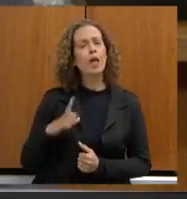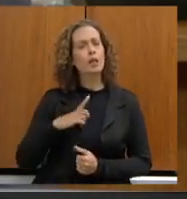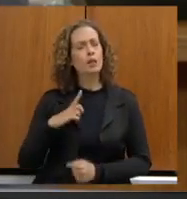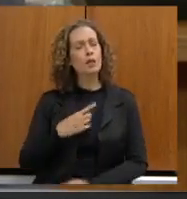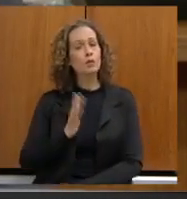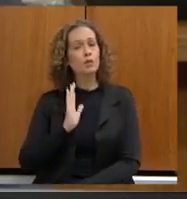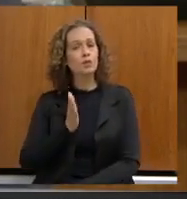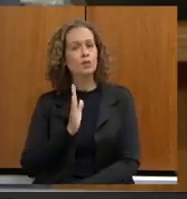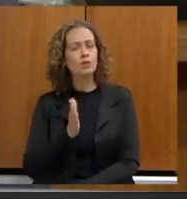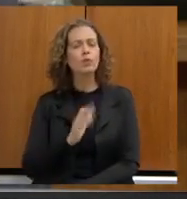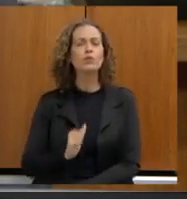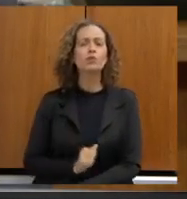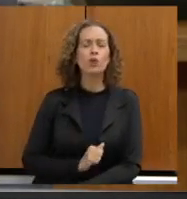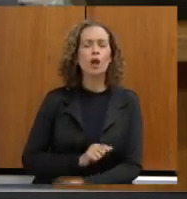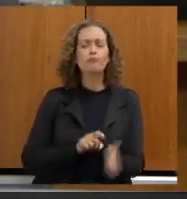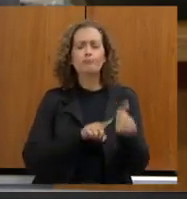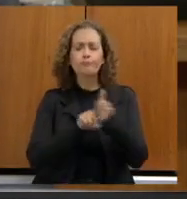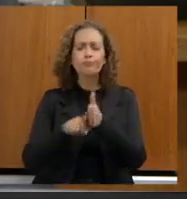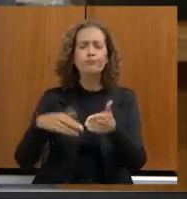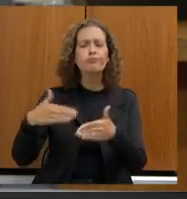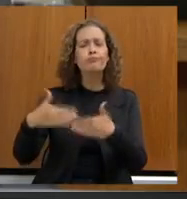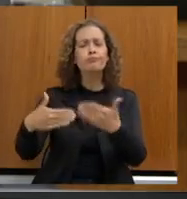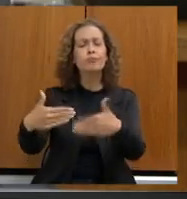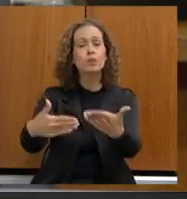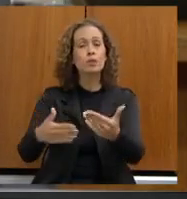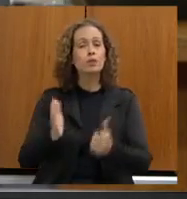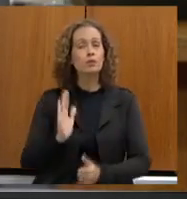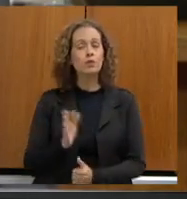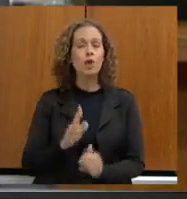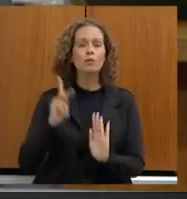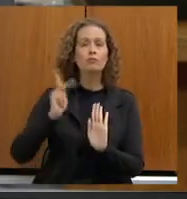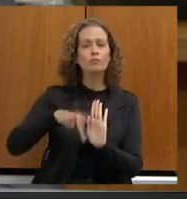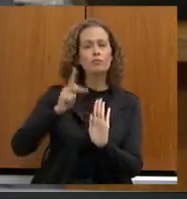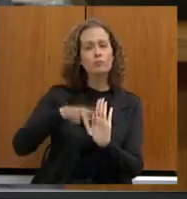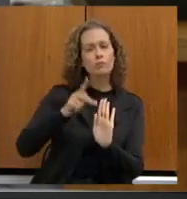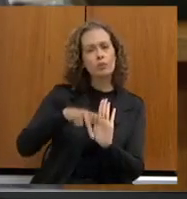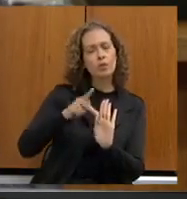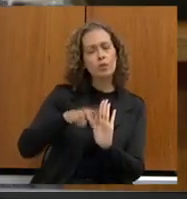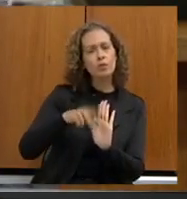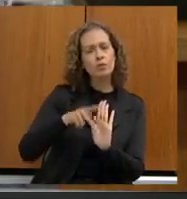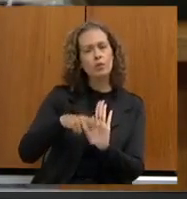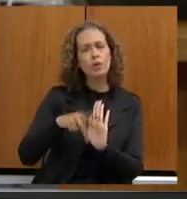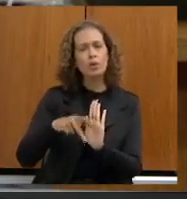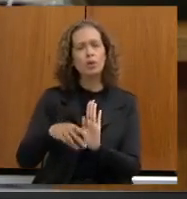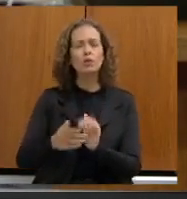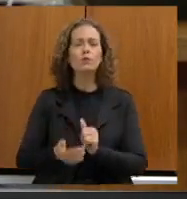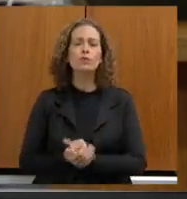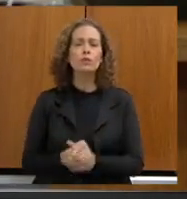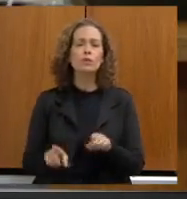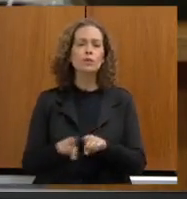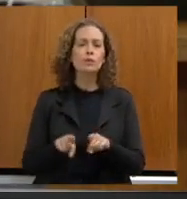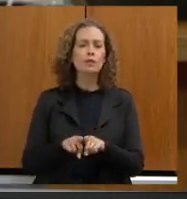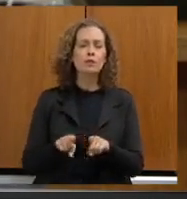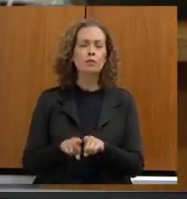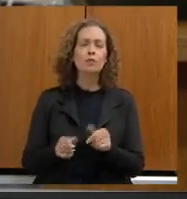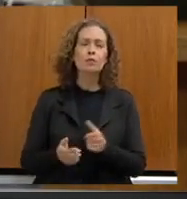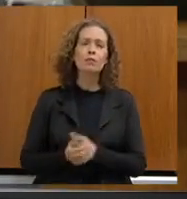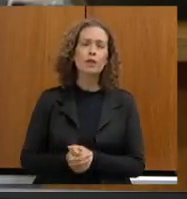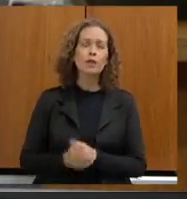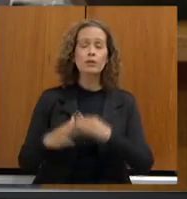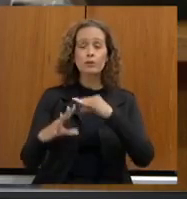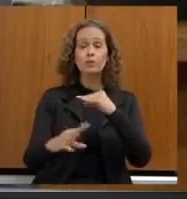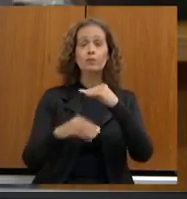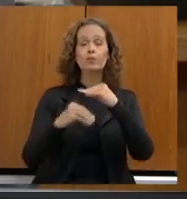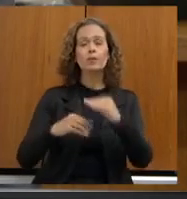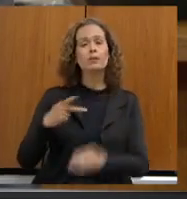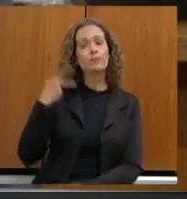processo de licitação né o em projetos para viabilização da construção do primeiro também oriundo de emenda